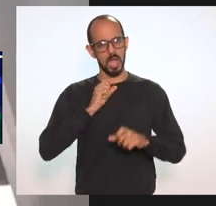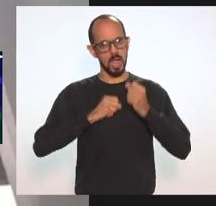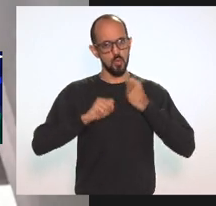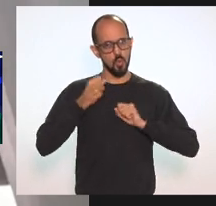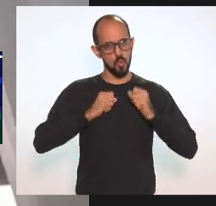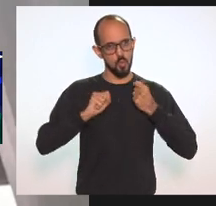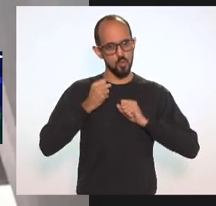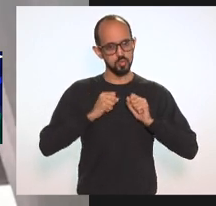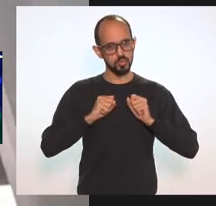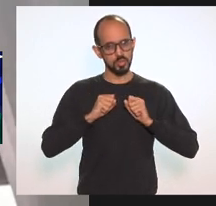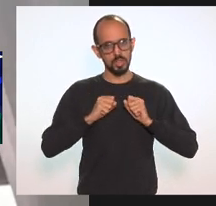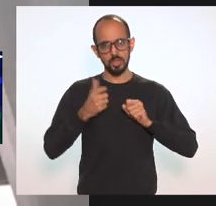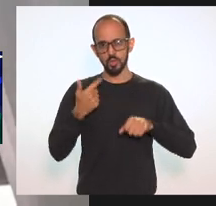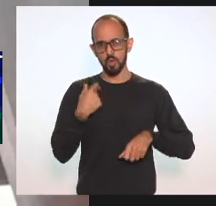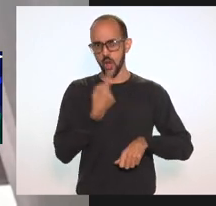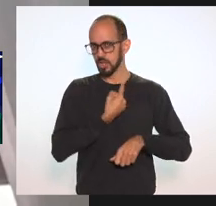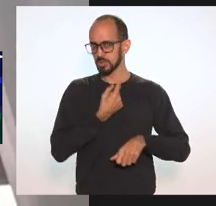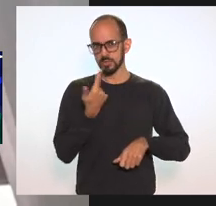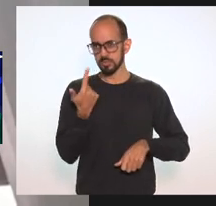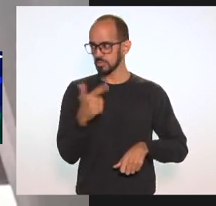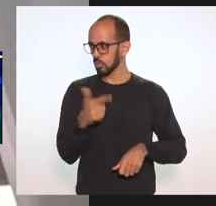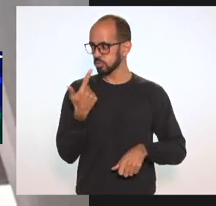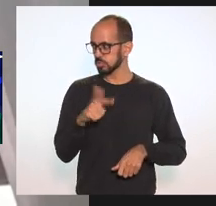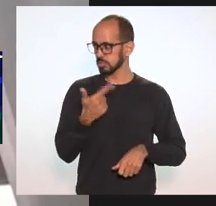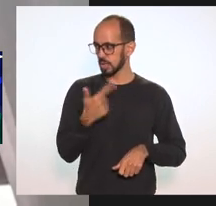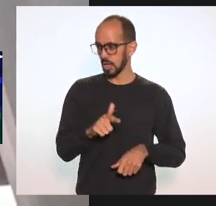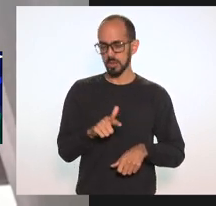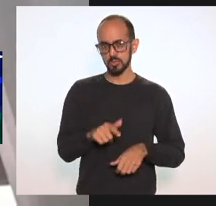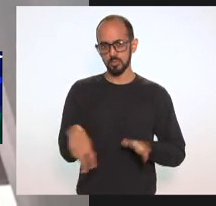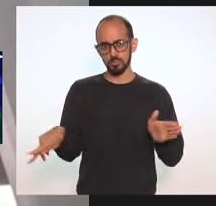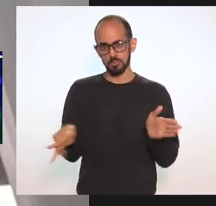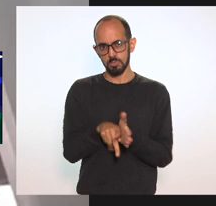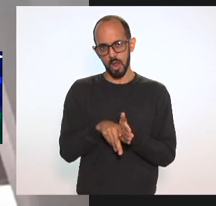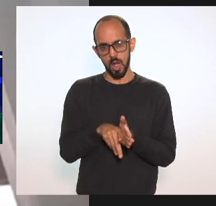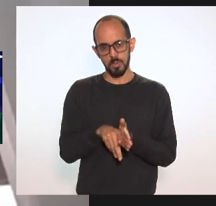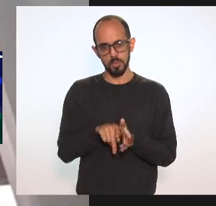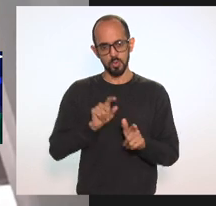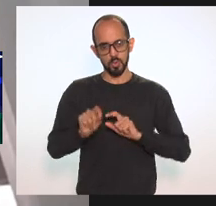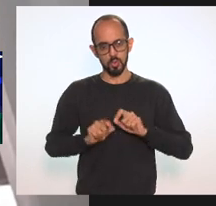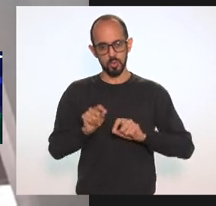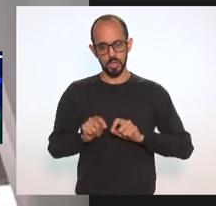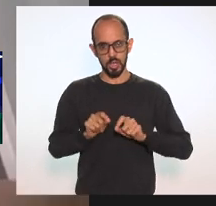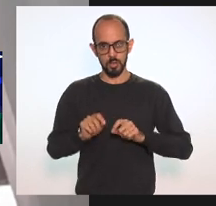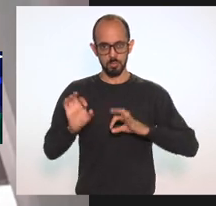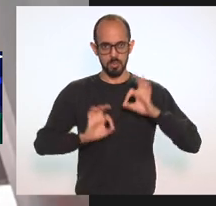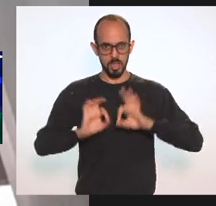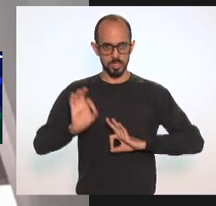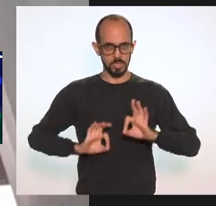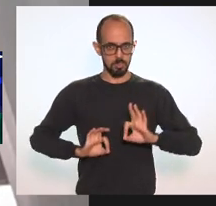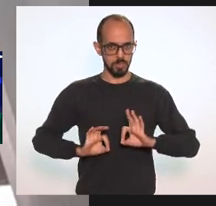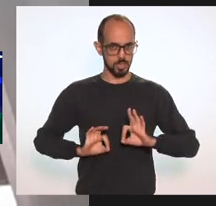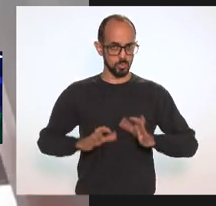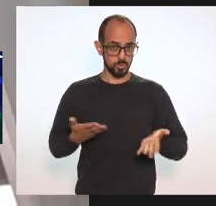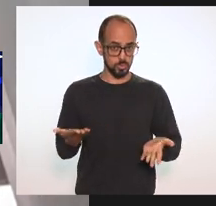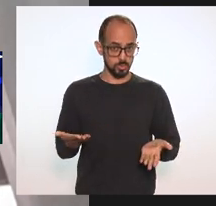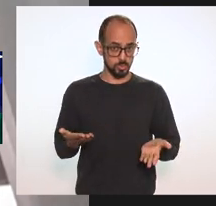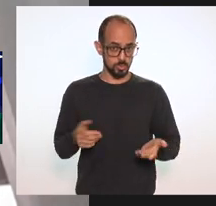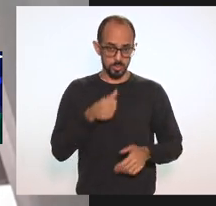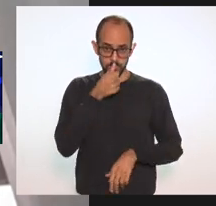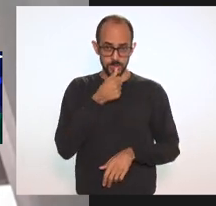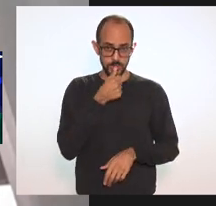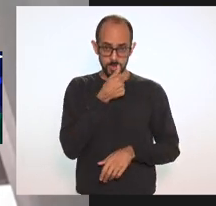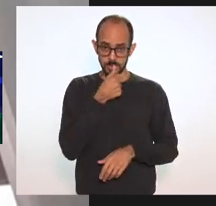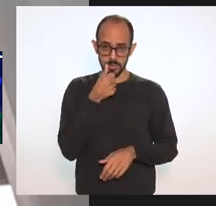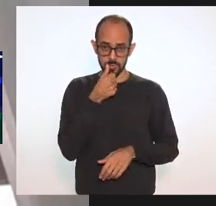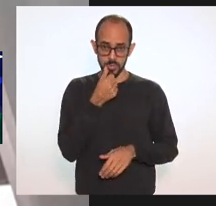de que a gente não tem especificamente com plano para preciso dar para a população Olha o sacrifício de você